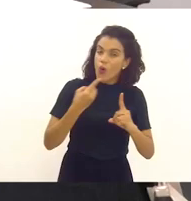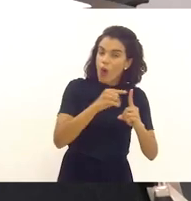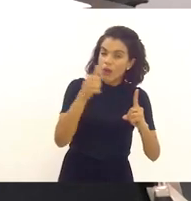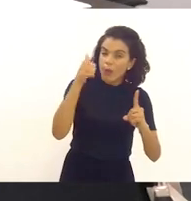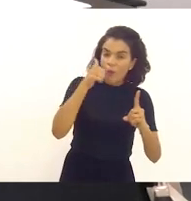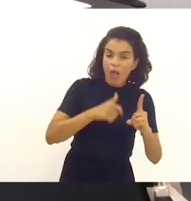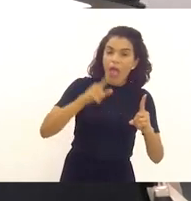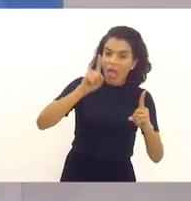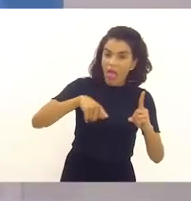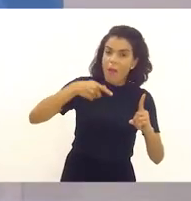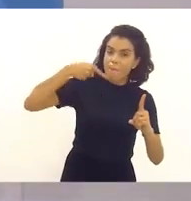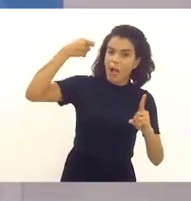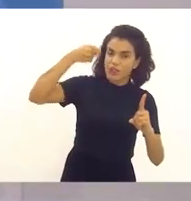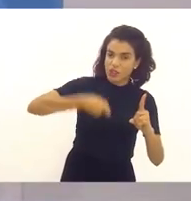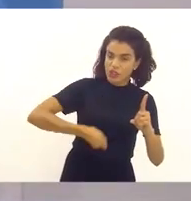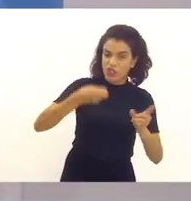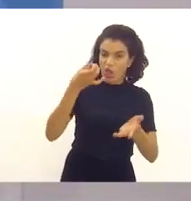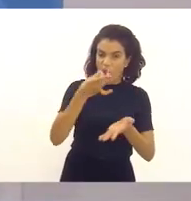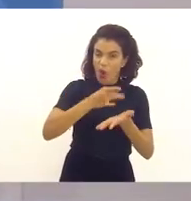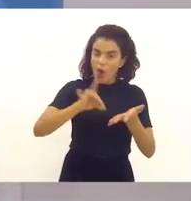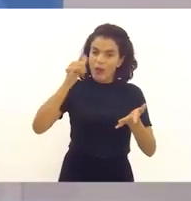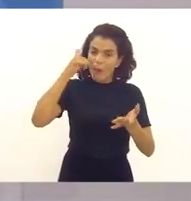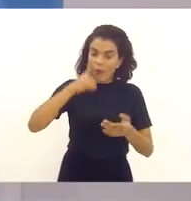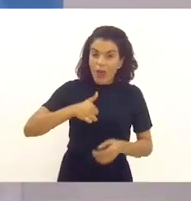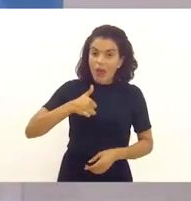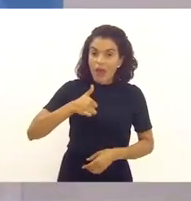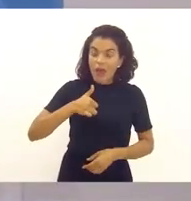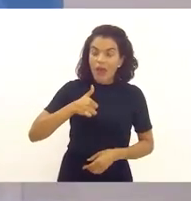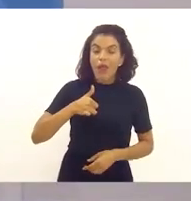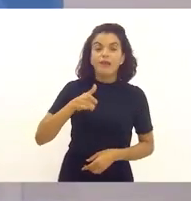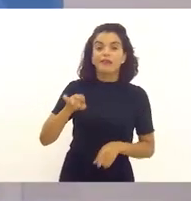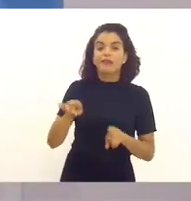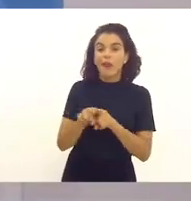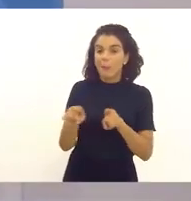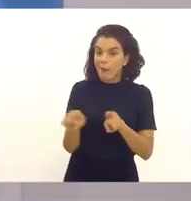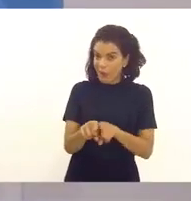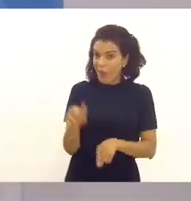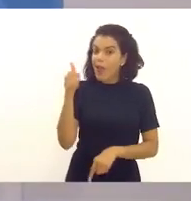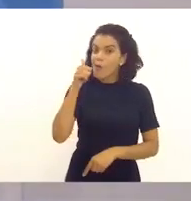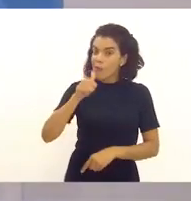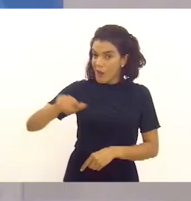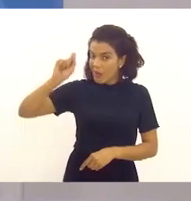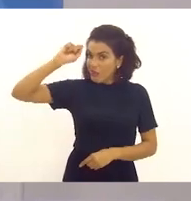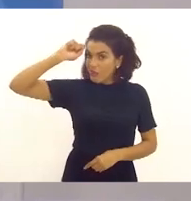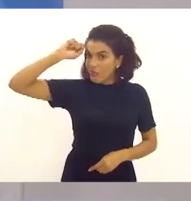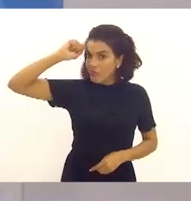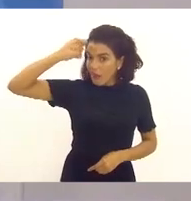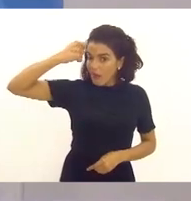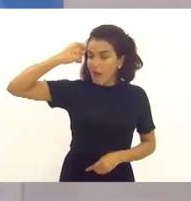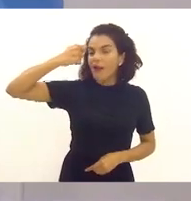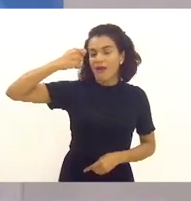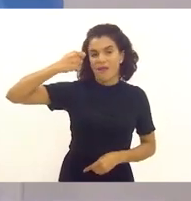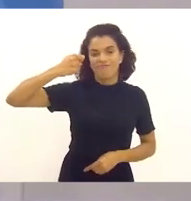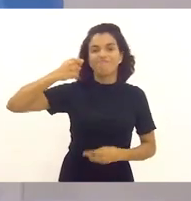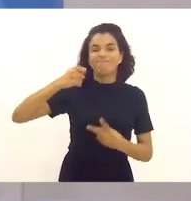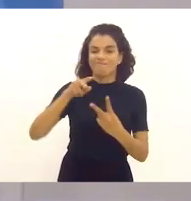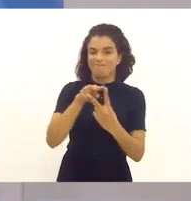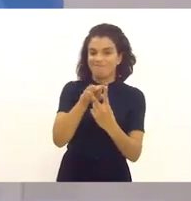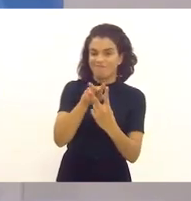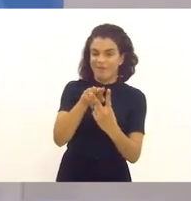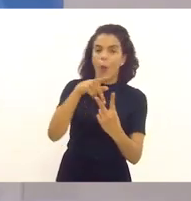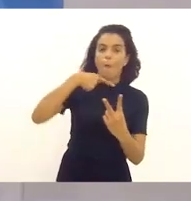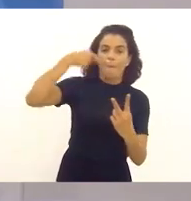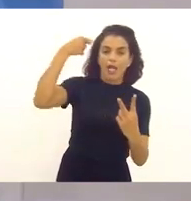um machismo é a misoginia o gatilho contra as mulheres negras são dois é